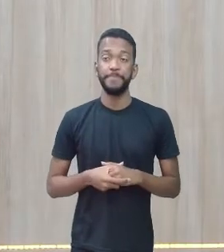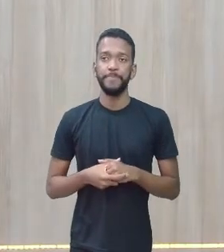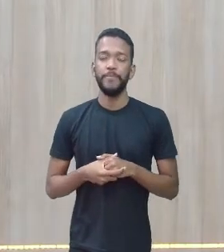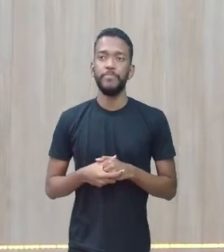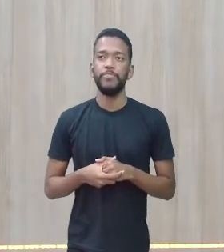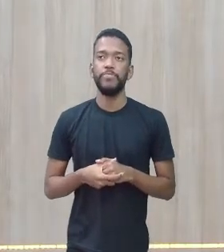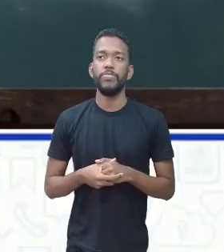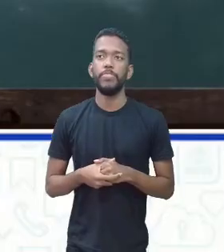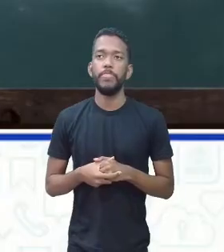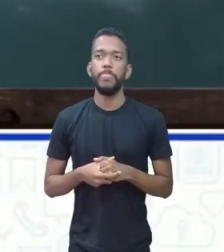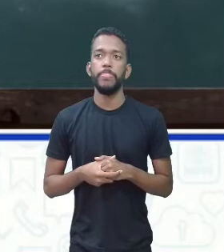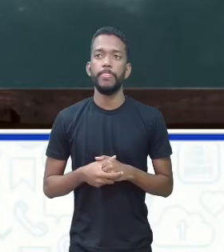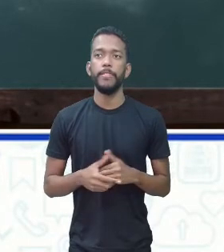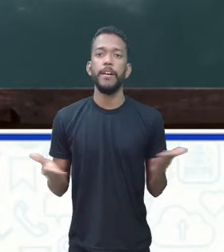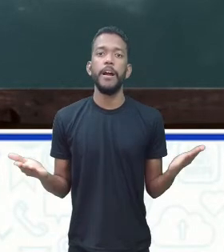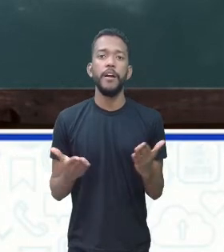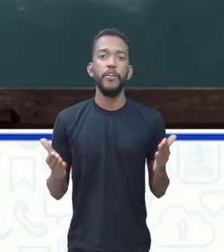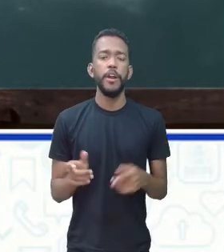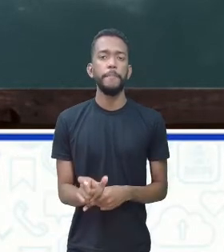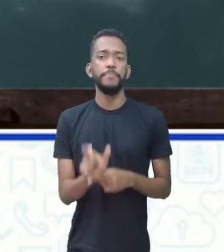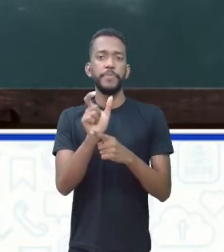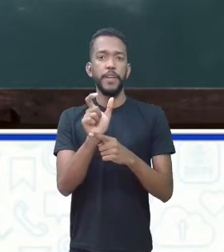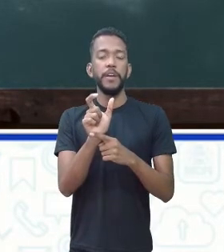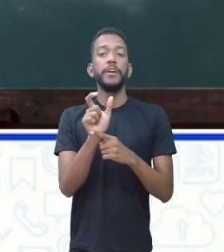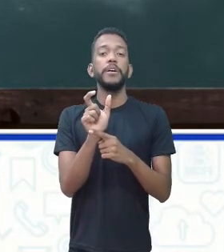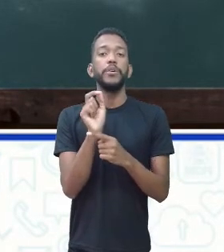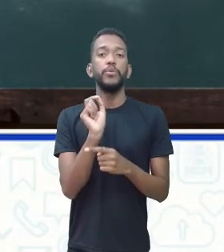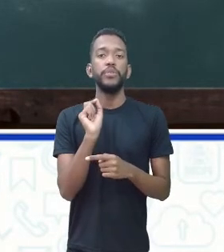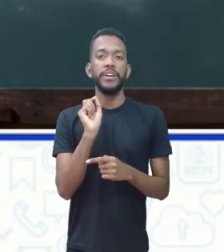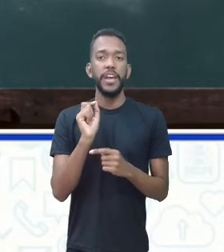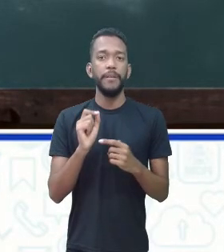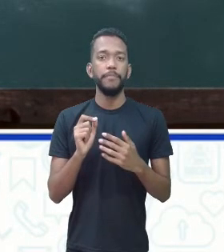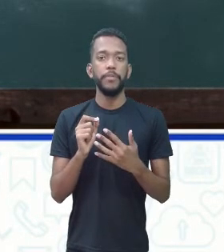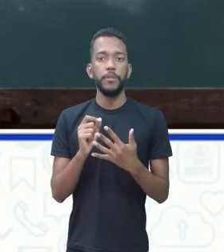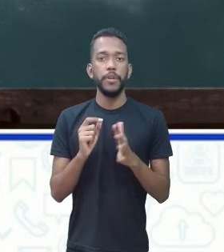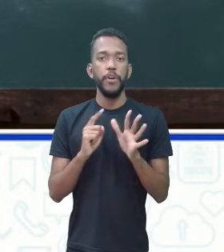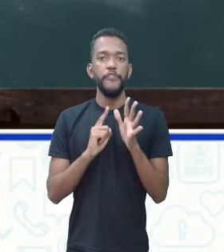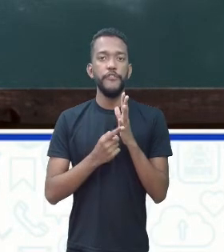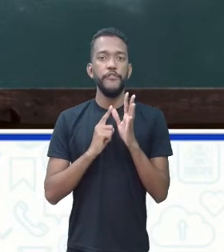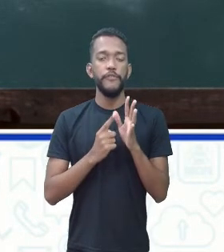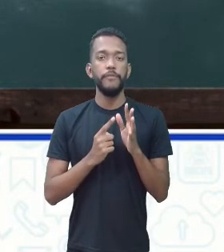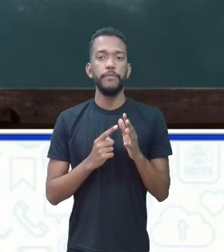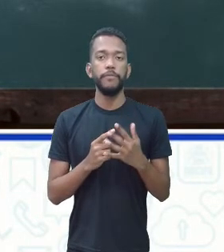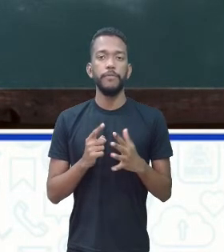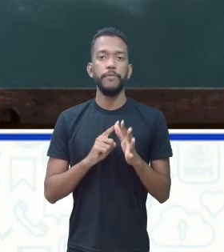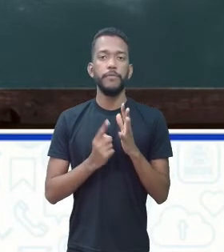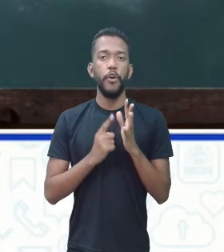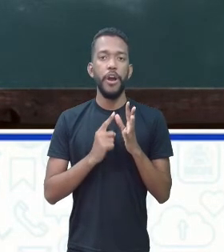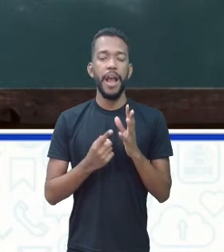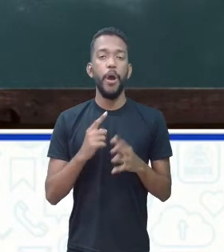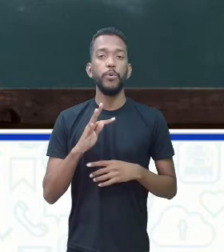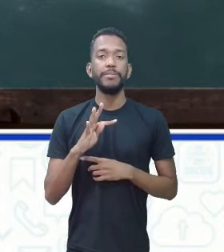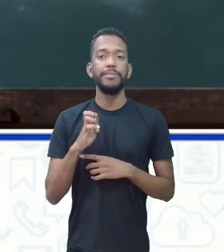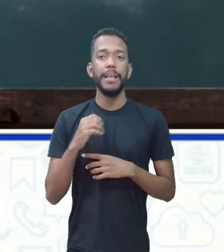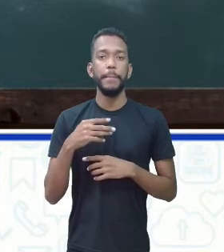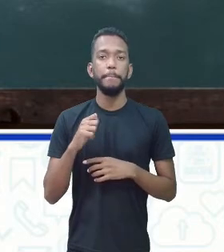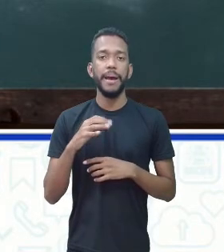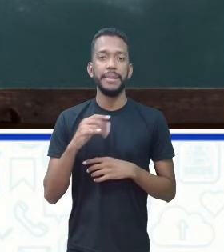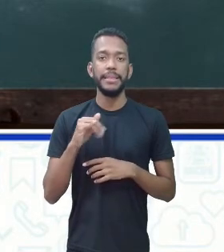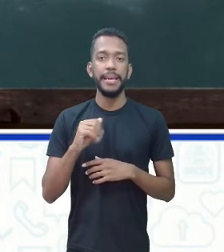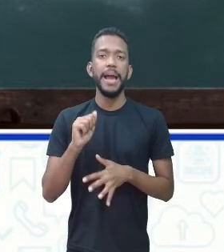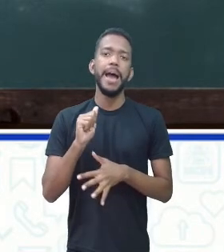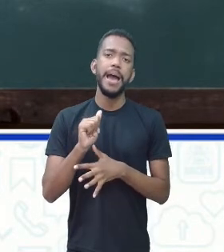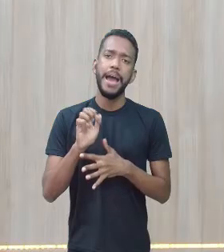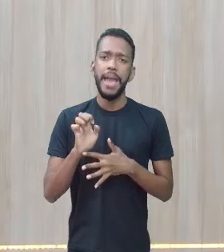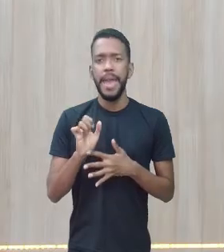Vamos conhecer a vogal temática. O que é vogal temática? A vogal temática é aquela que se junta ao